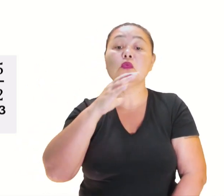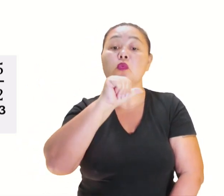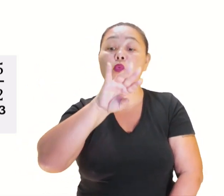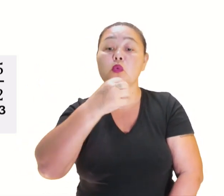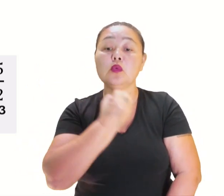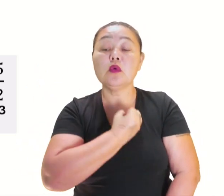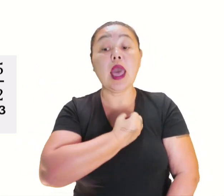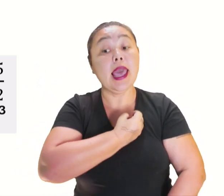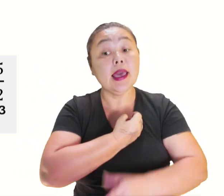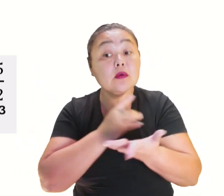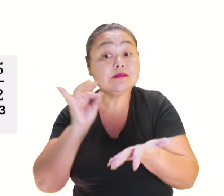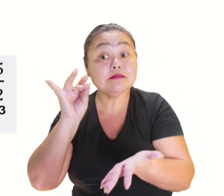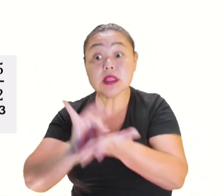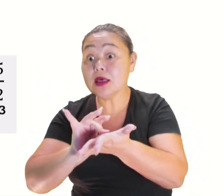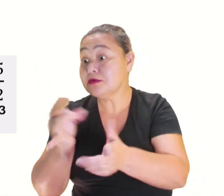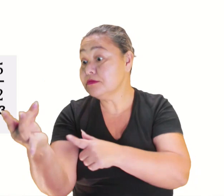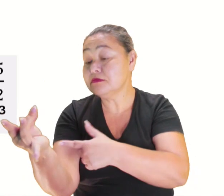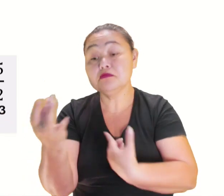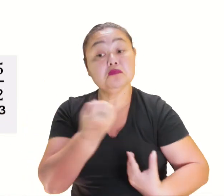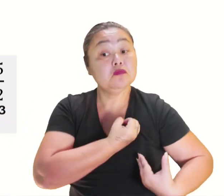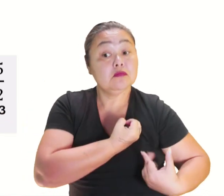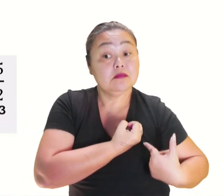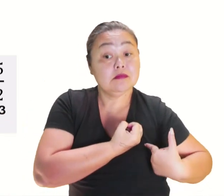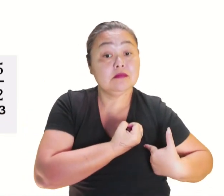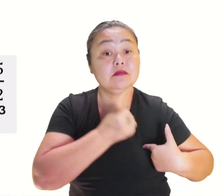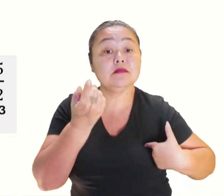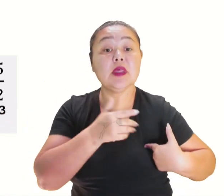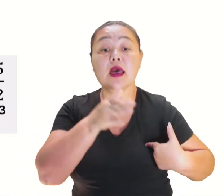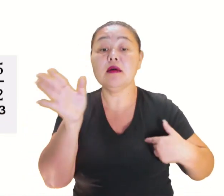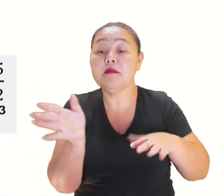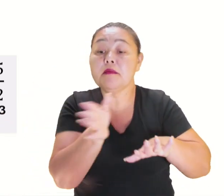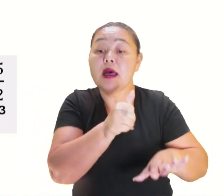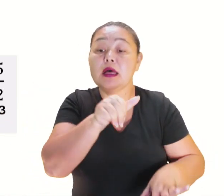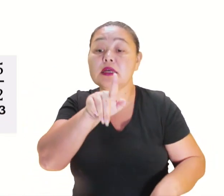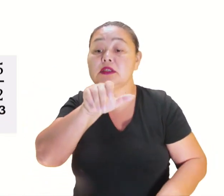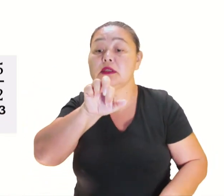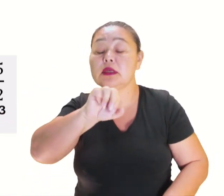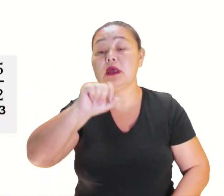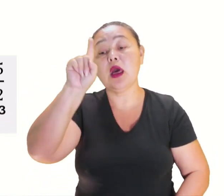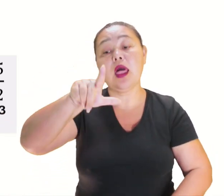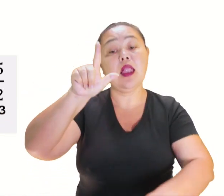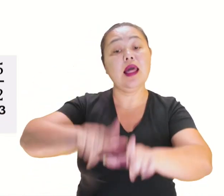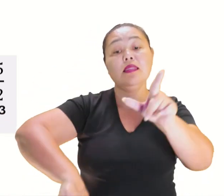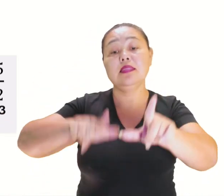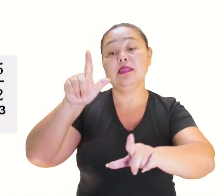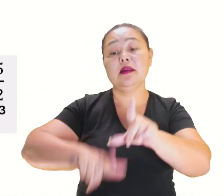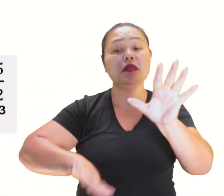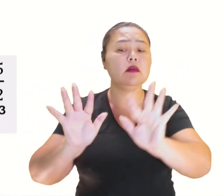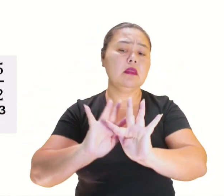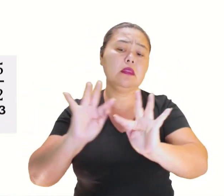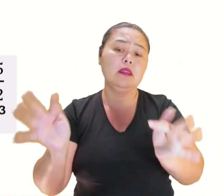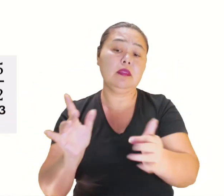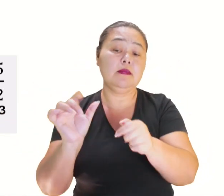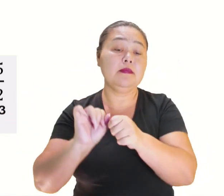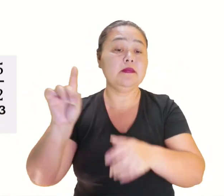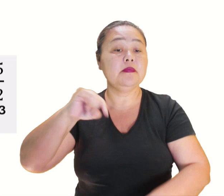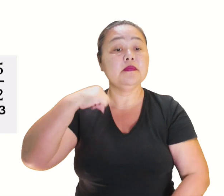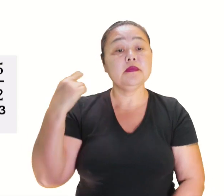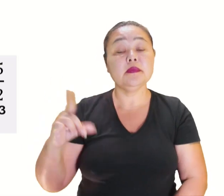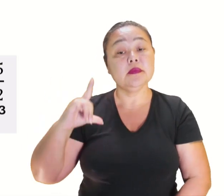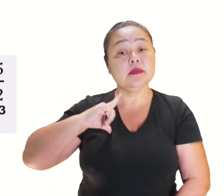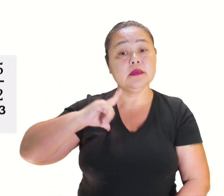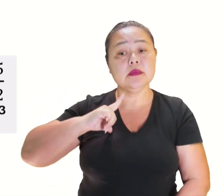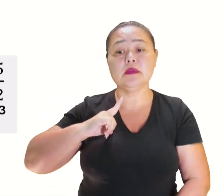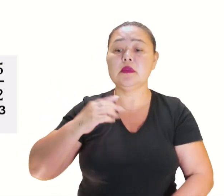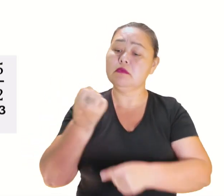numérico é o número que está naquele termo. E a parte literal é a letra. Ah, então Simples pronto, assim. né? E aí, mesmo que eu tenha